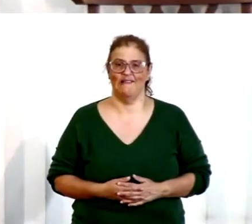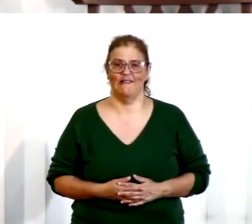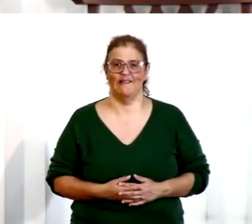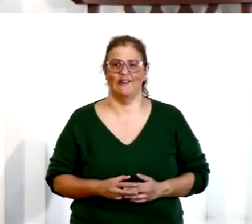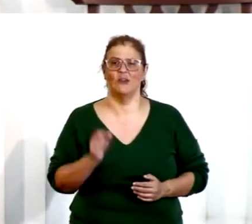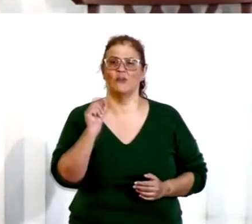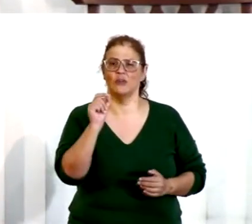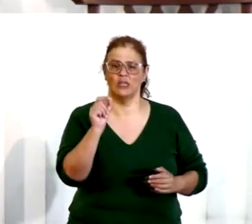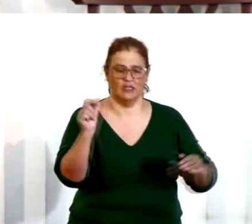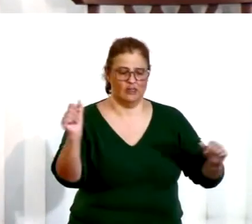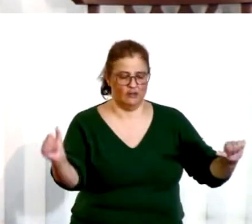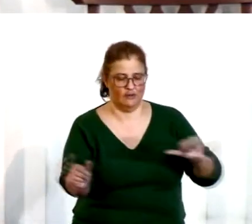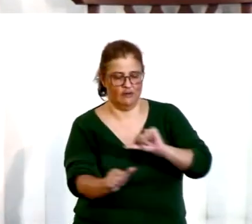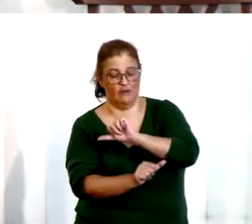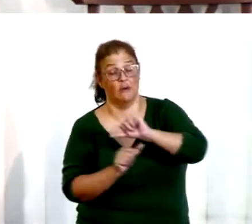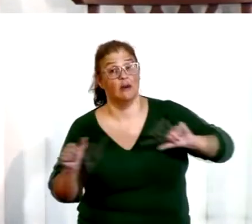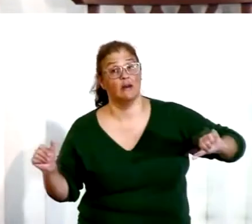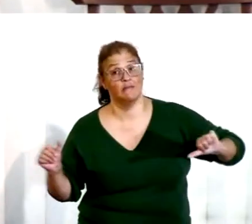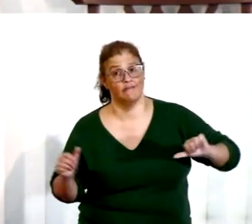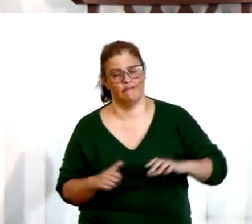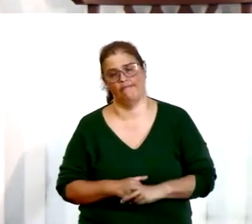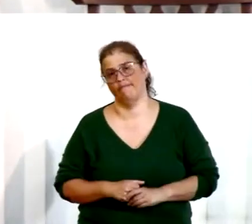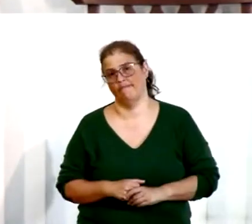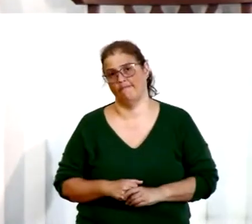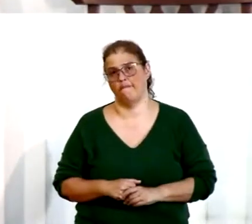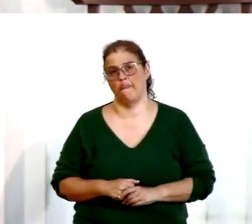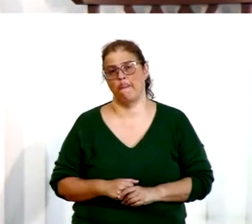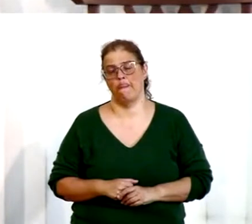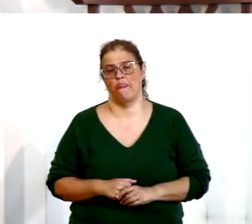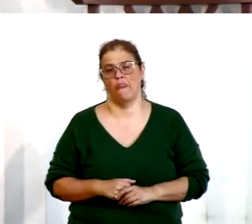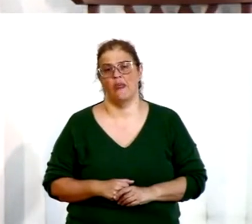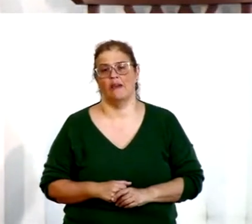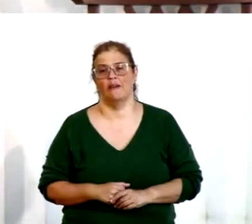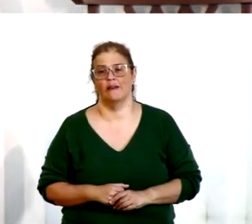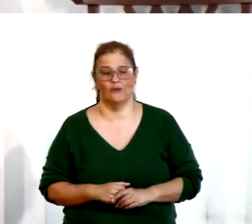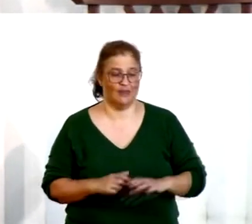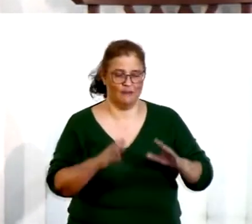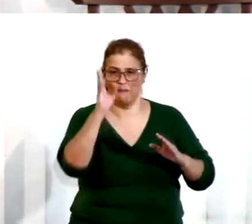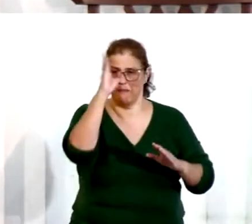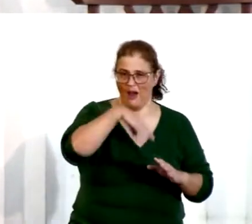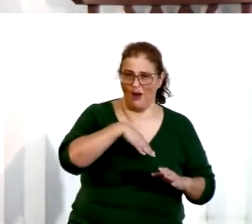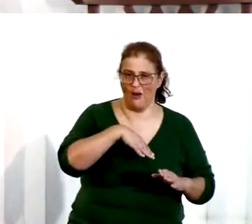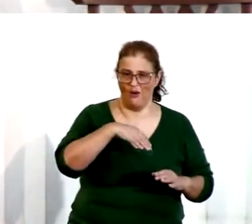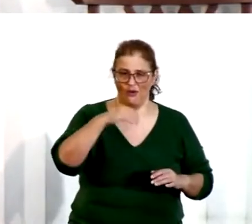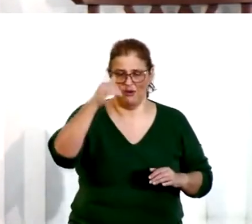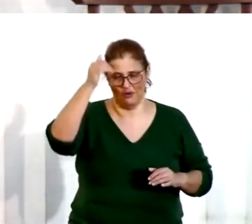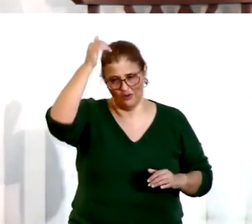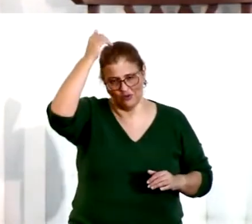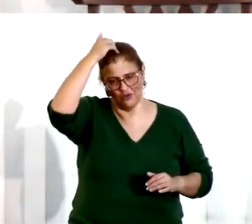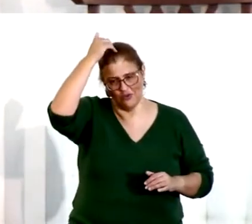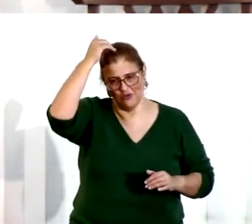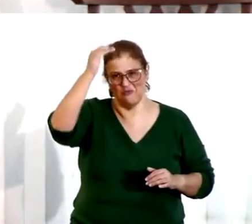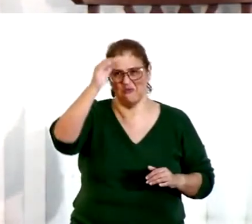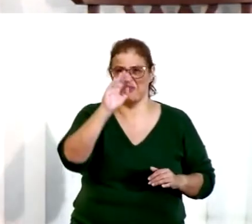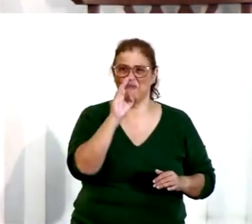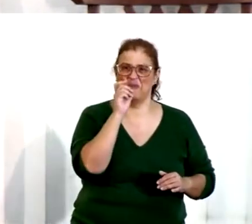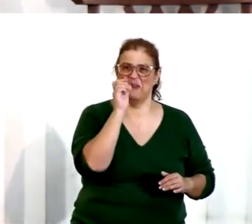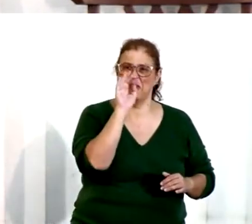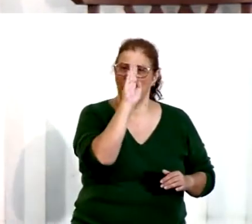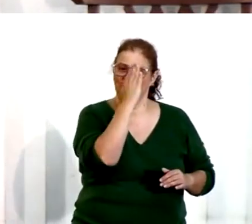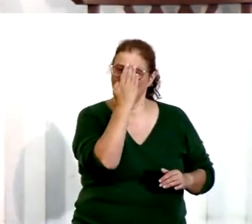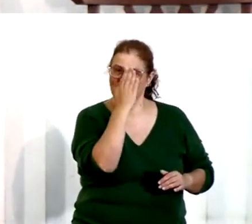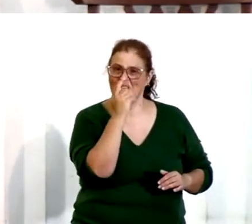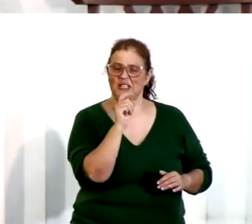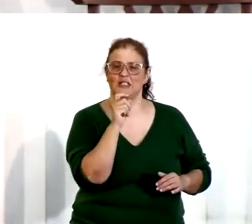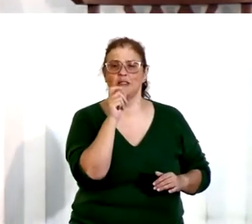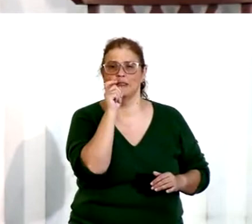colocar no lugar dessas coisas que a palavra chama de maldade, dolo, hipocrisia, inveja e